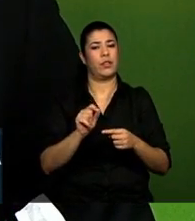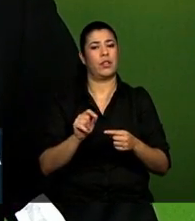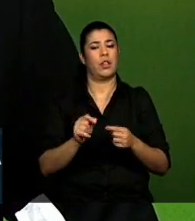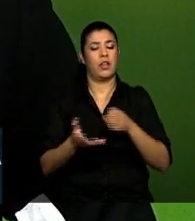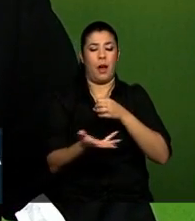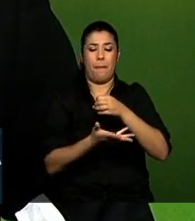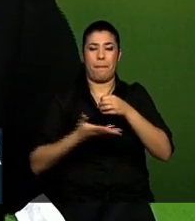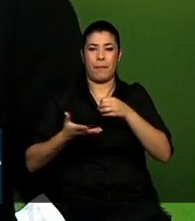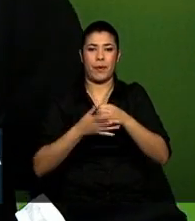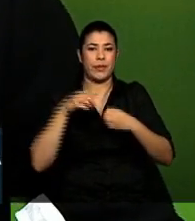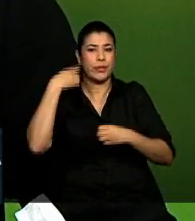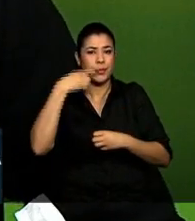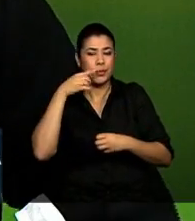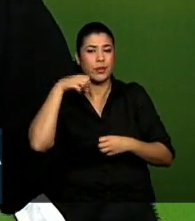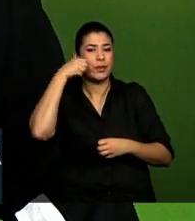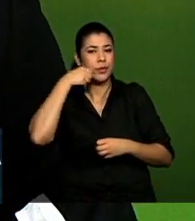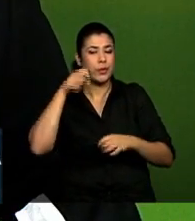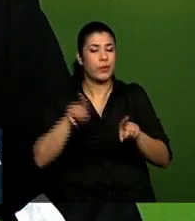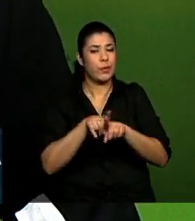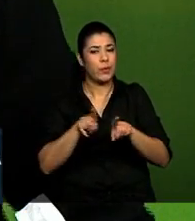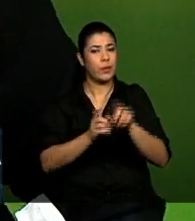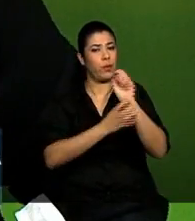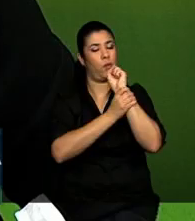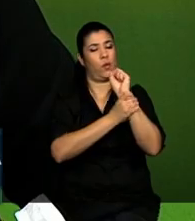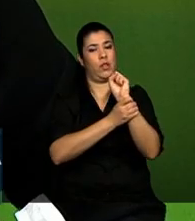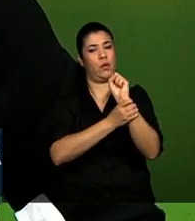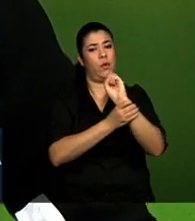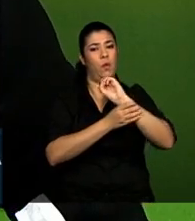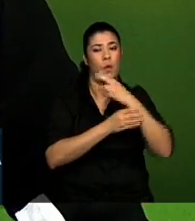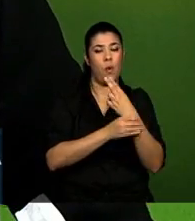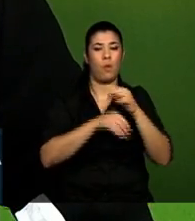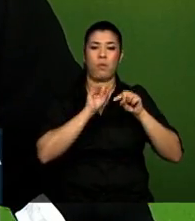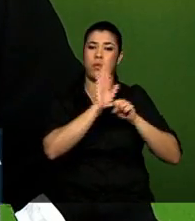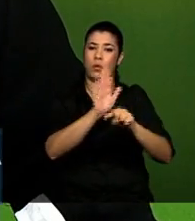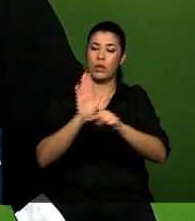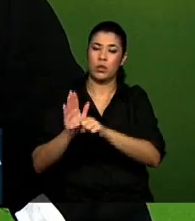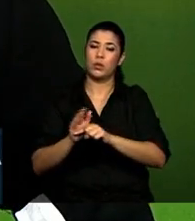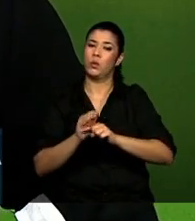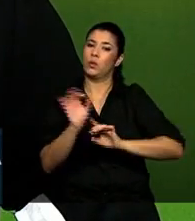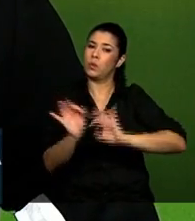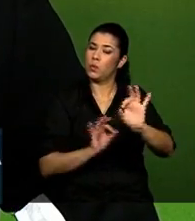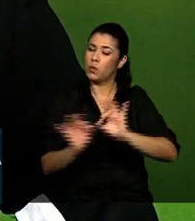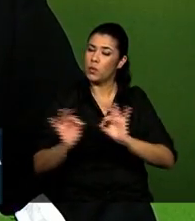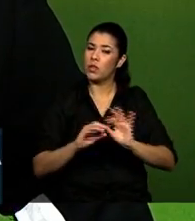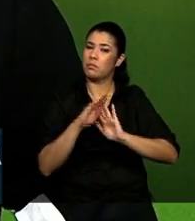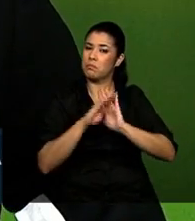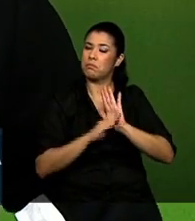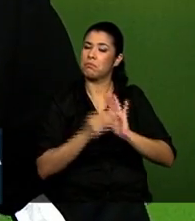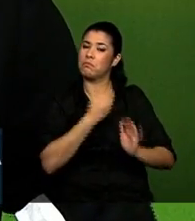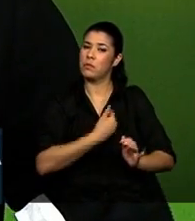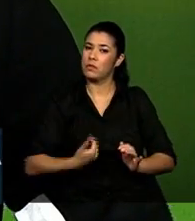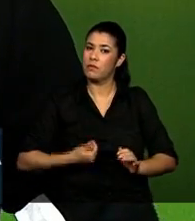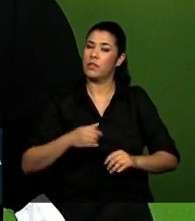parlamentar que nós temos assegure ou colabore com um padrão de estabilidade política positiva para que este programa